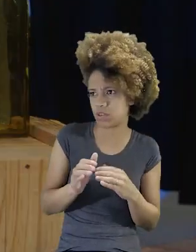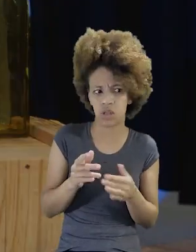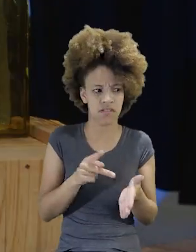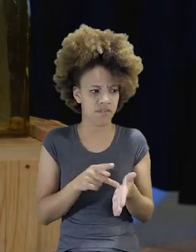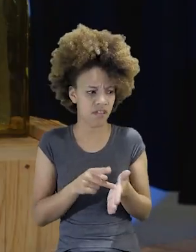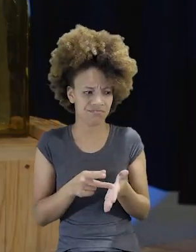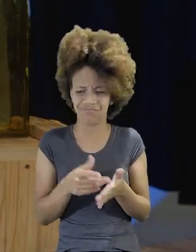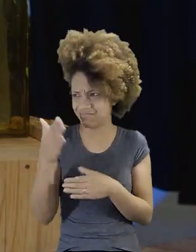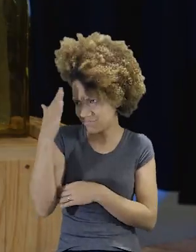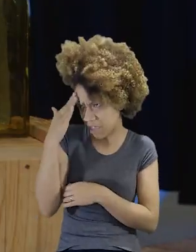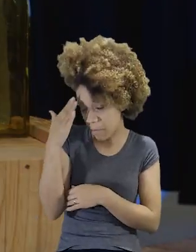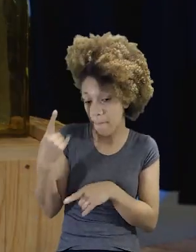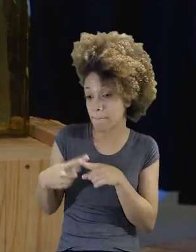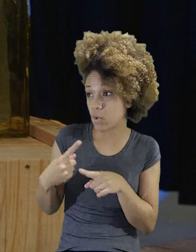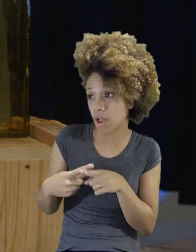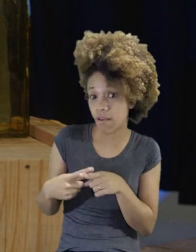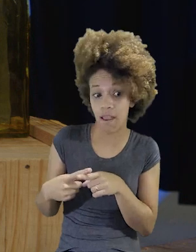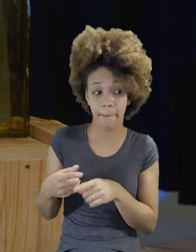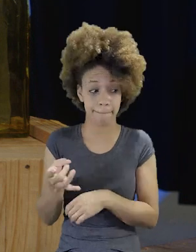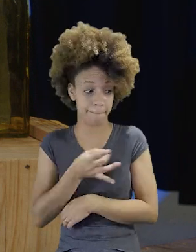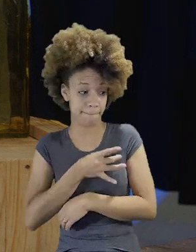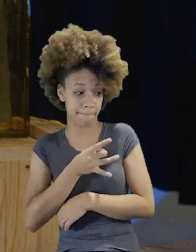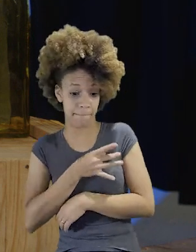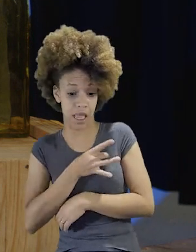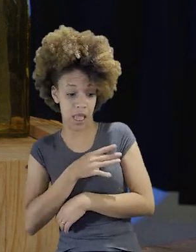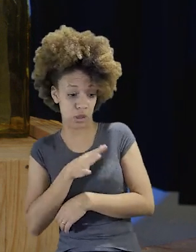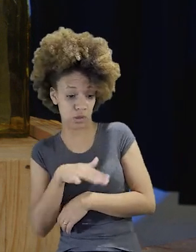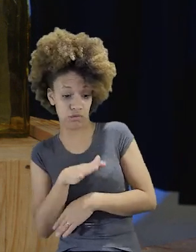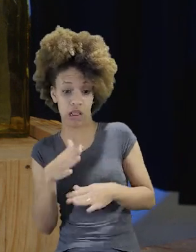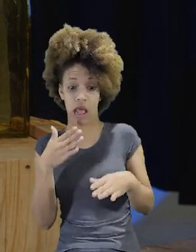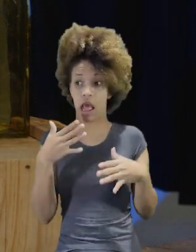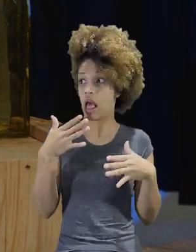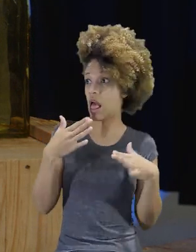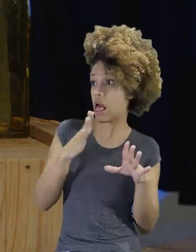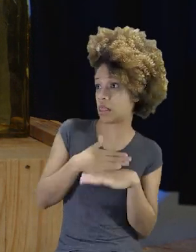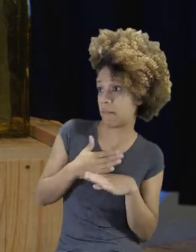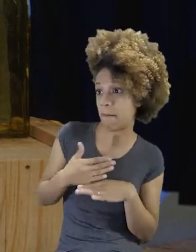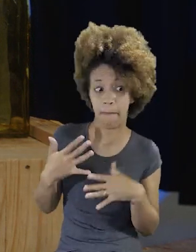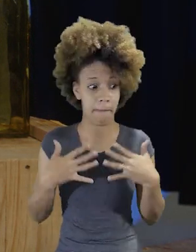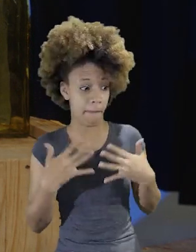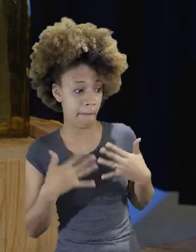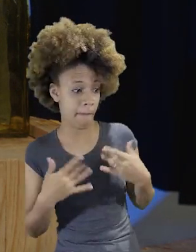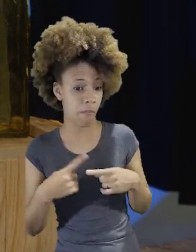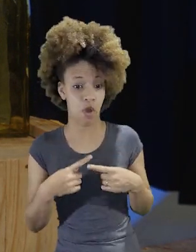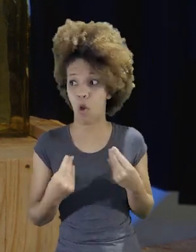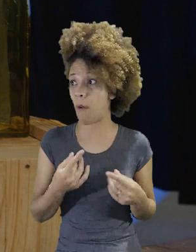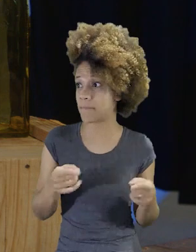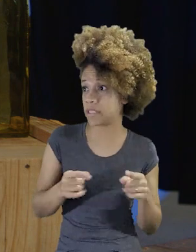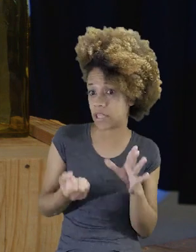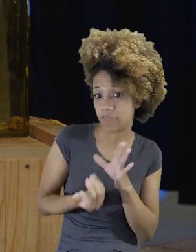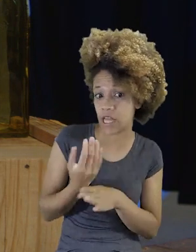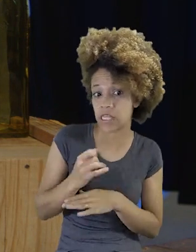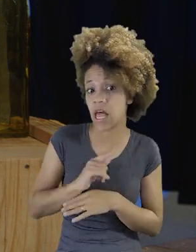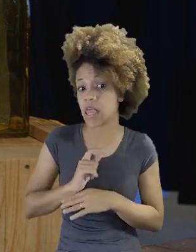ligado um tom exatamente cantando mais suas verdades tá ligado porque a galera fica com medo de isso atrapalhar porque aí como é que